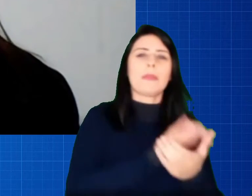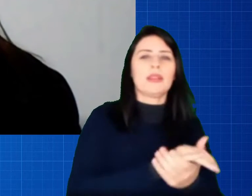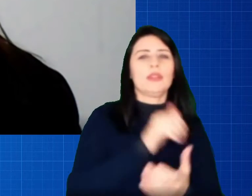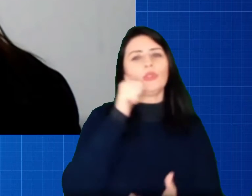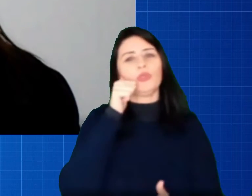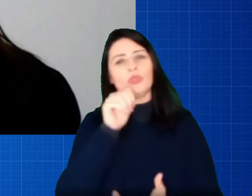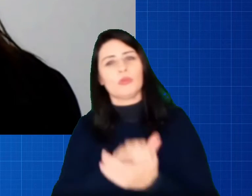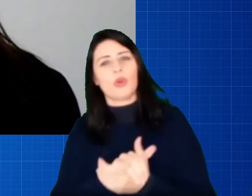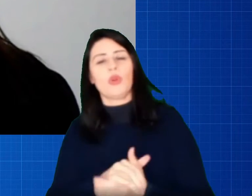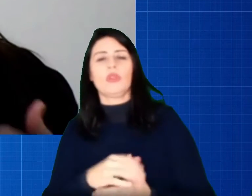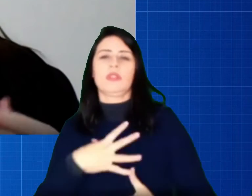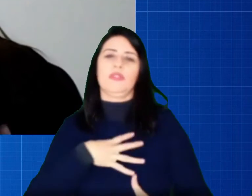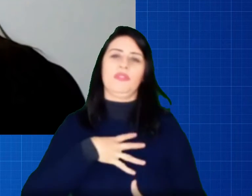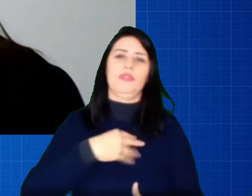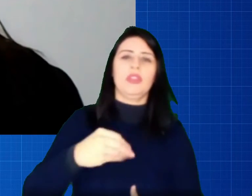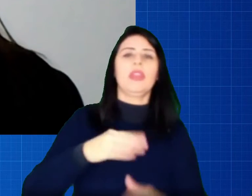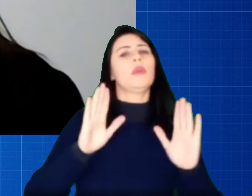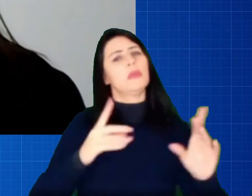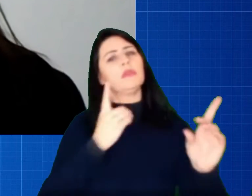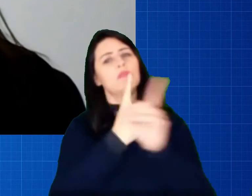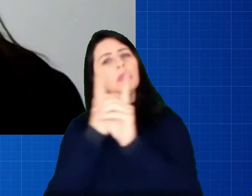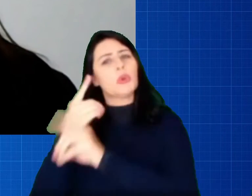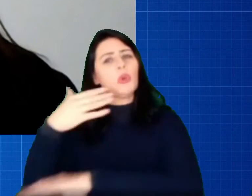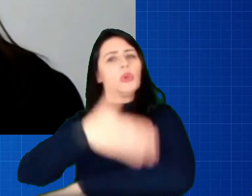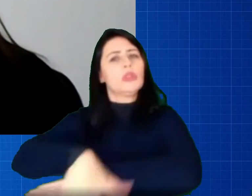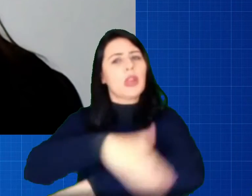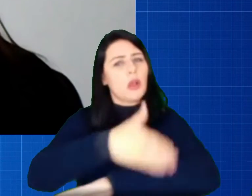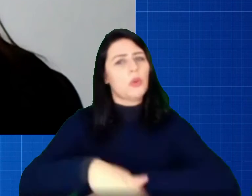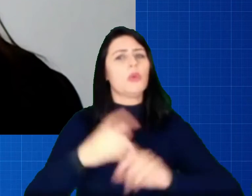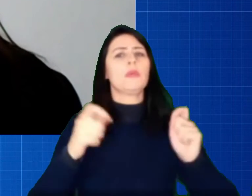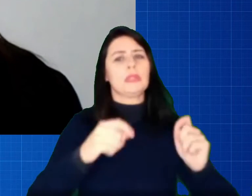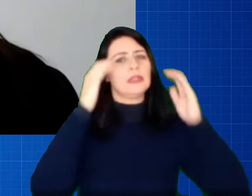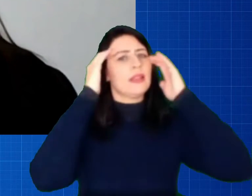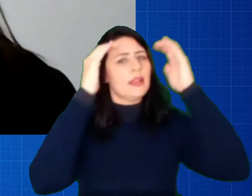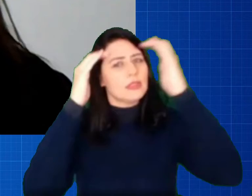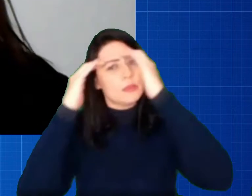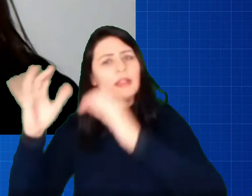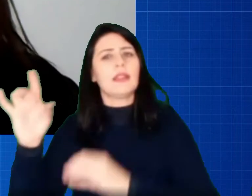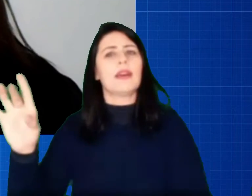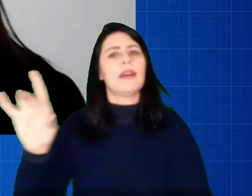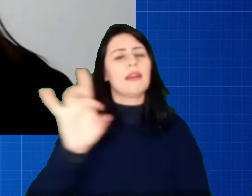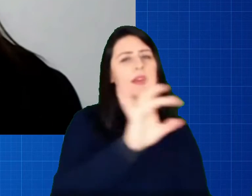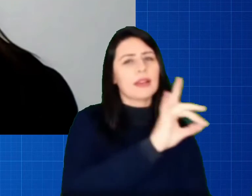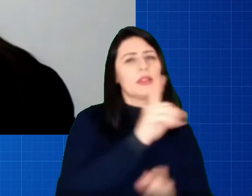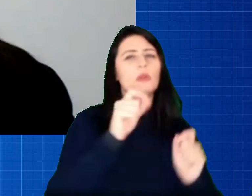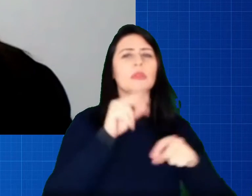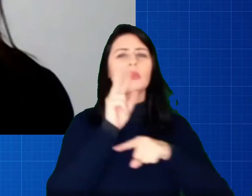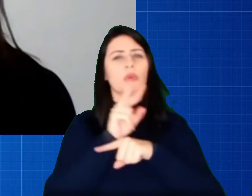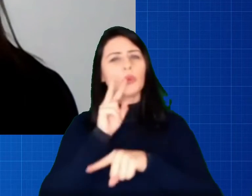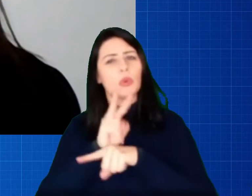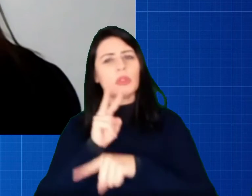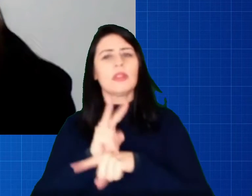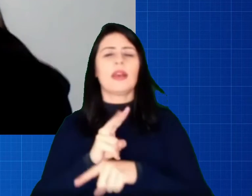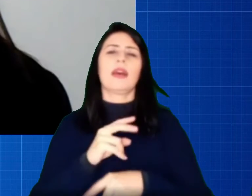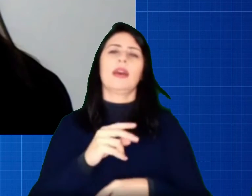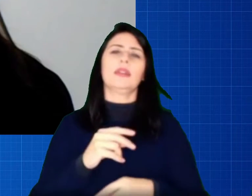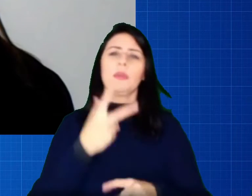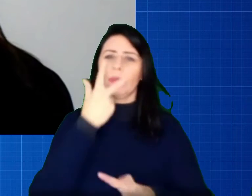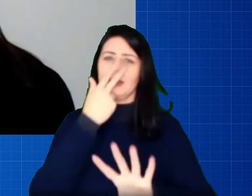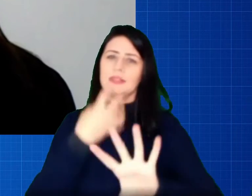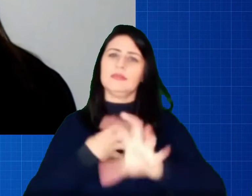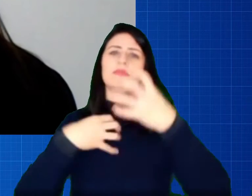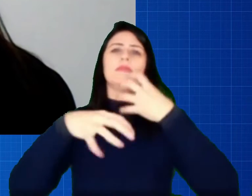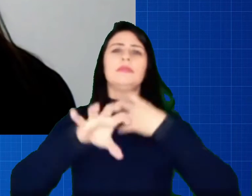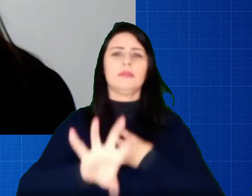dia a dia, não só com nossos, né, maridos, mulheres, esposos, filhos, mas sim com pessoas que a gente encontra na rua, que a gente tem que respeitar, que a gente tem